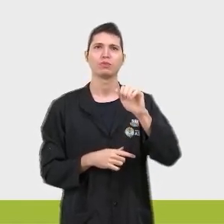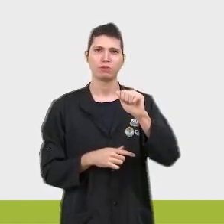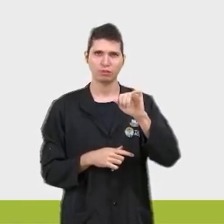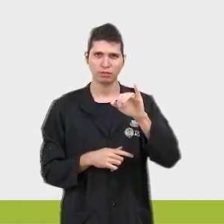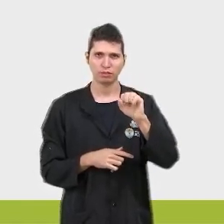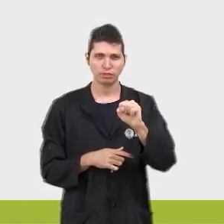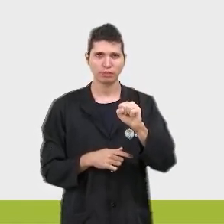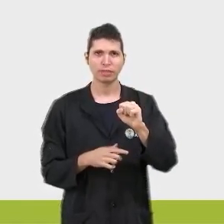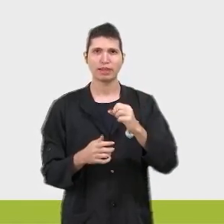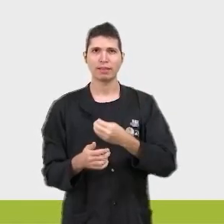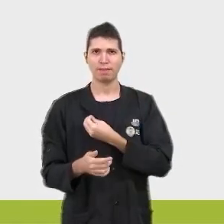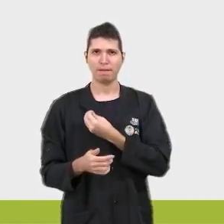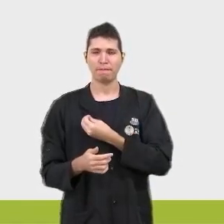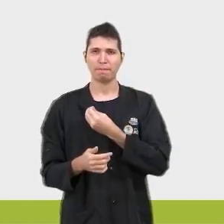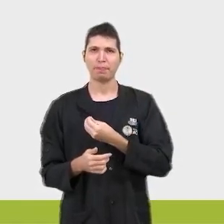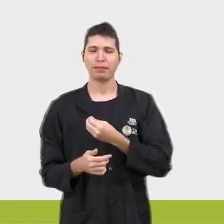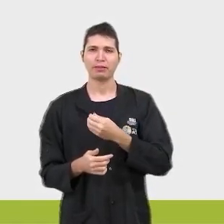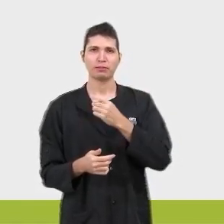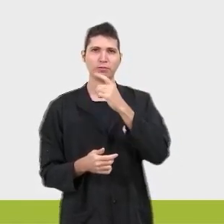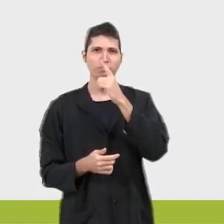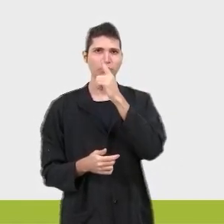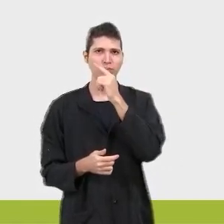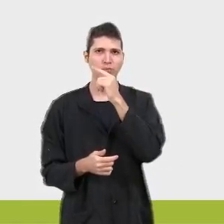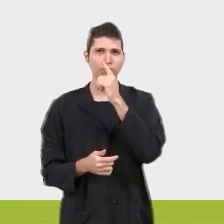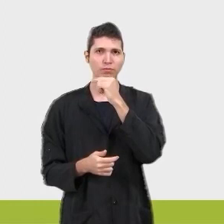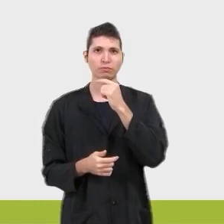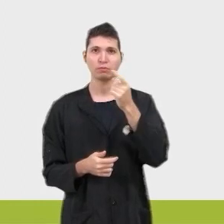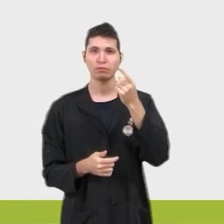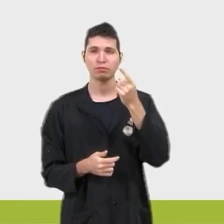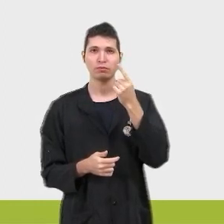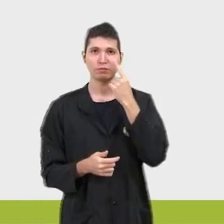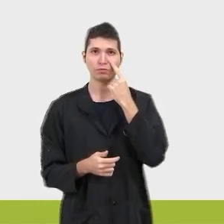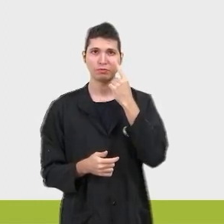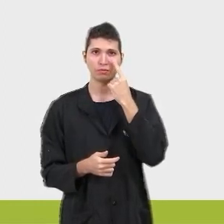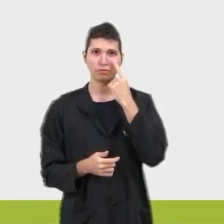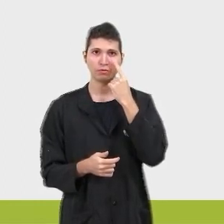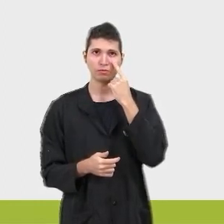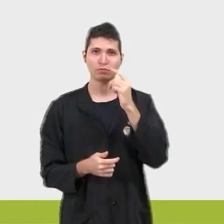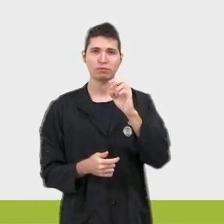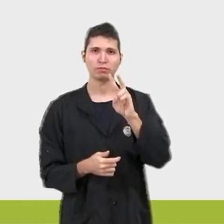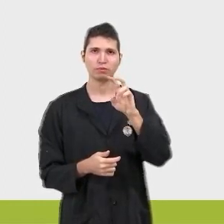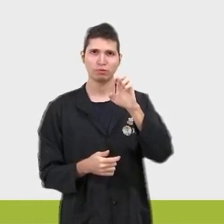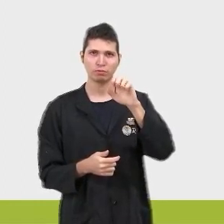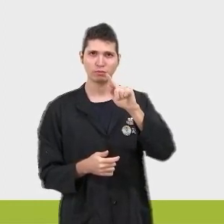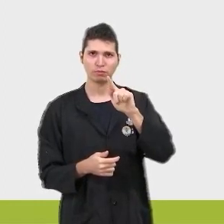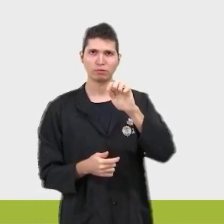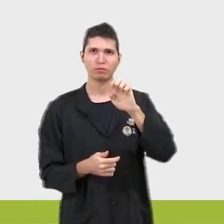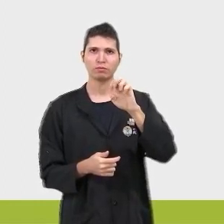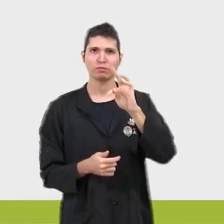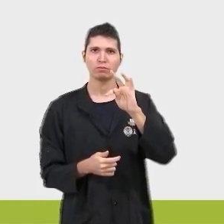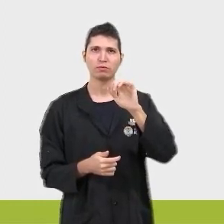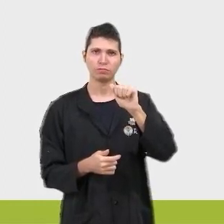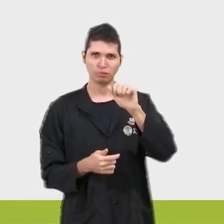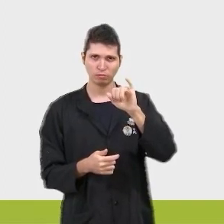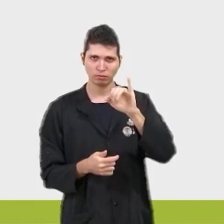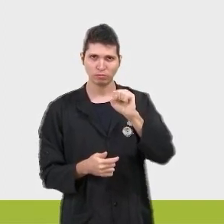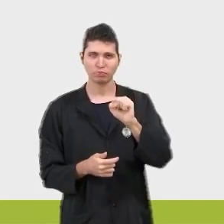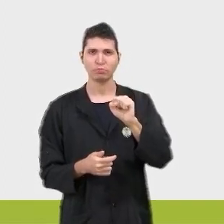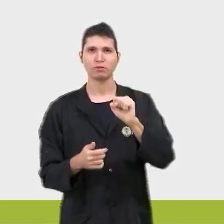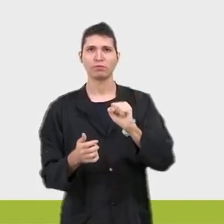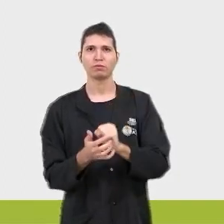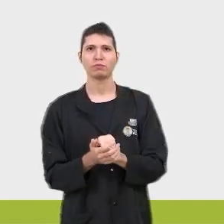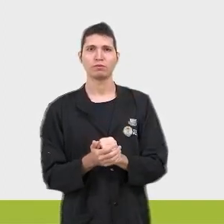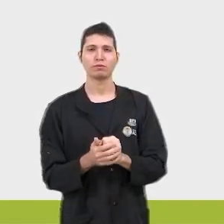pertencentes ao fitoplâncton. Preste atenção, ele colocou aqui vegetais, mas na maior parte das vezes não